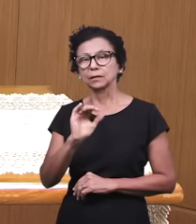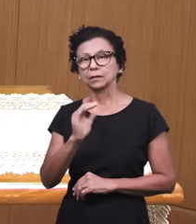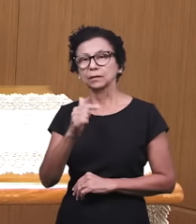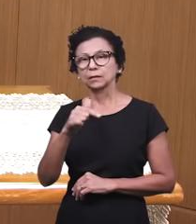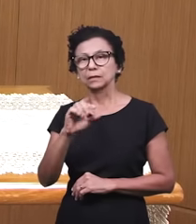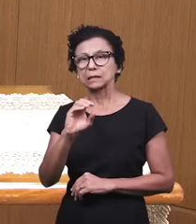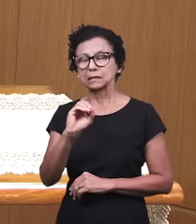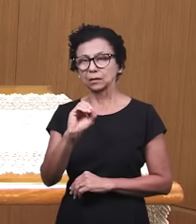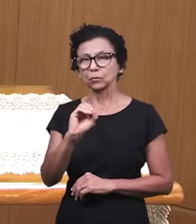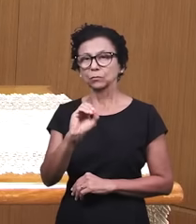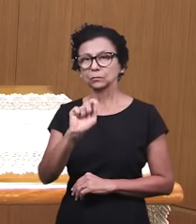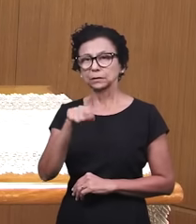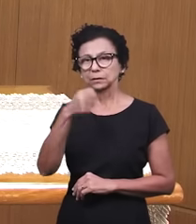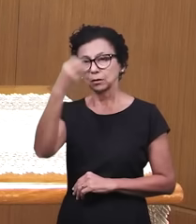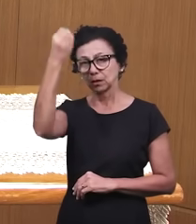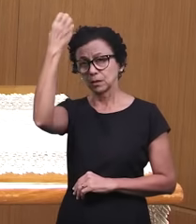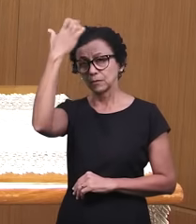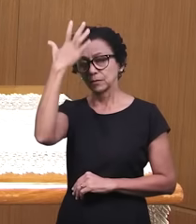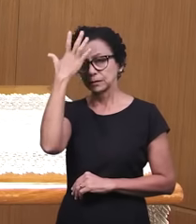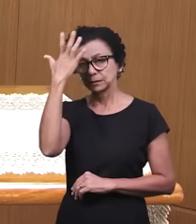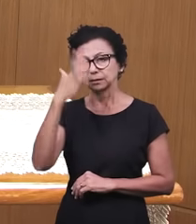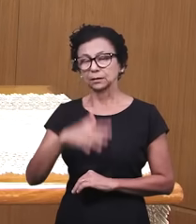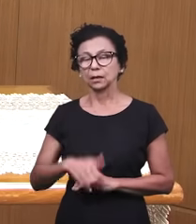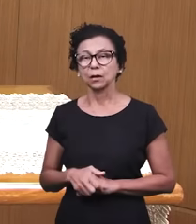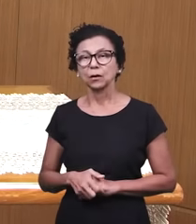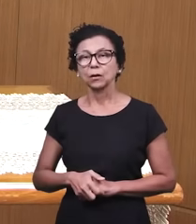é o mistério, que não é